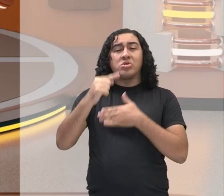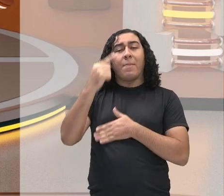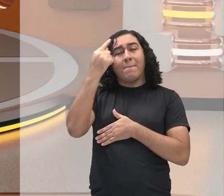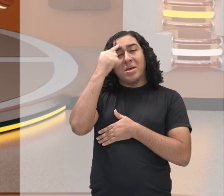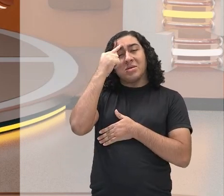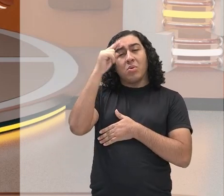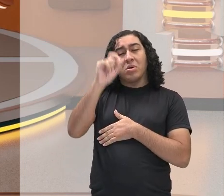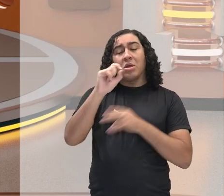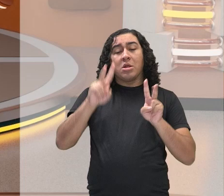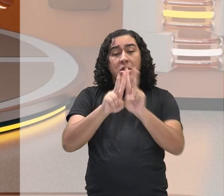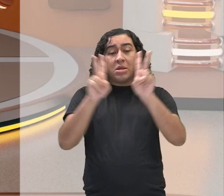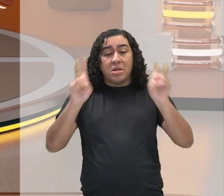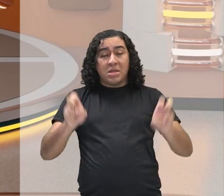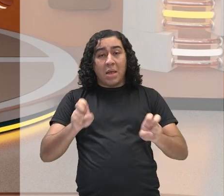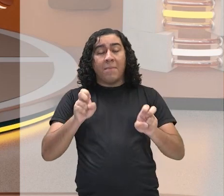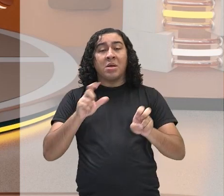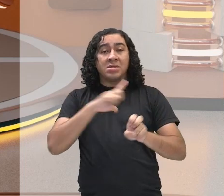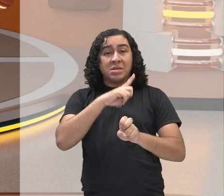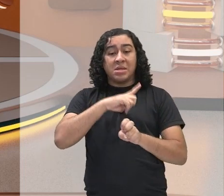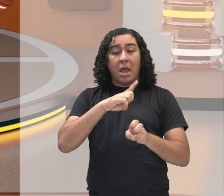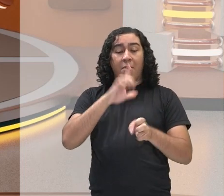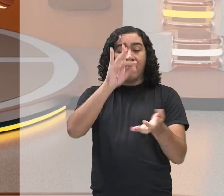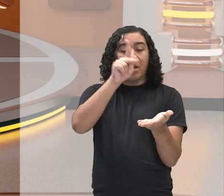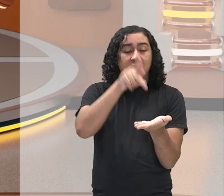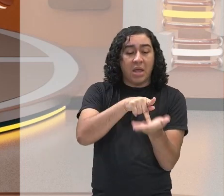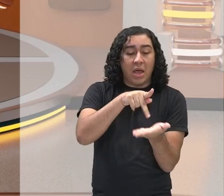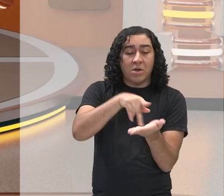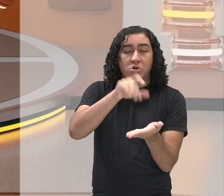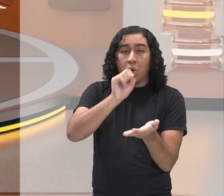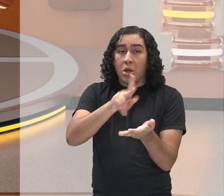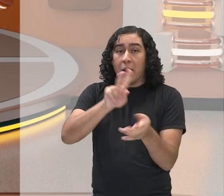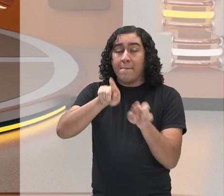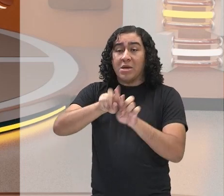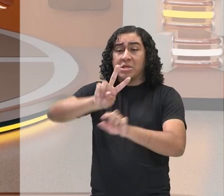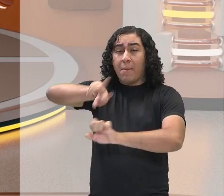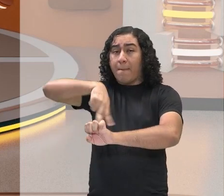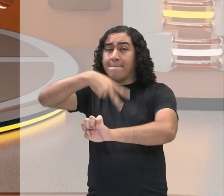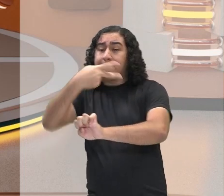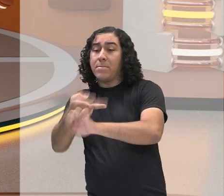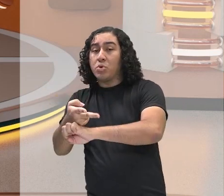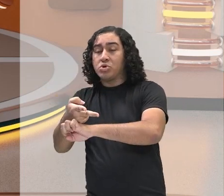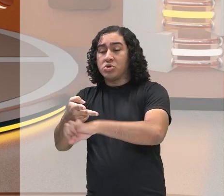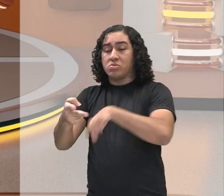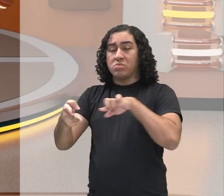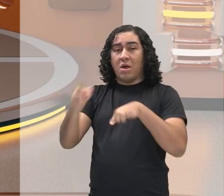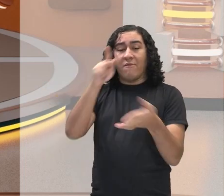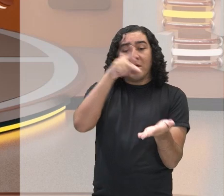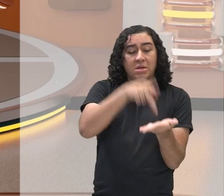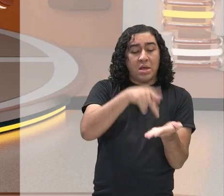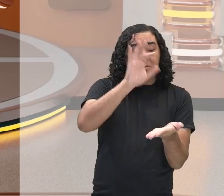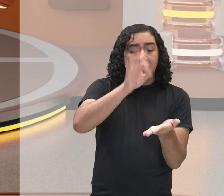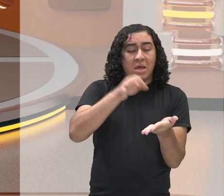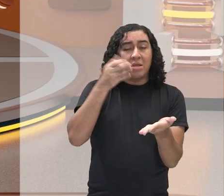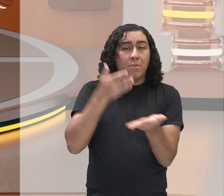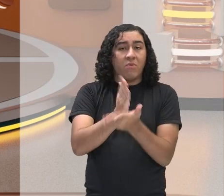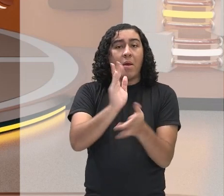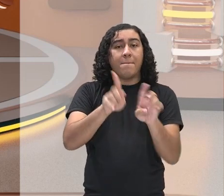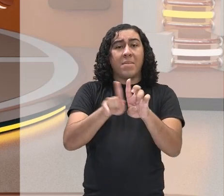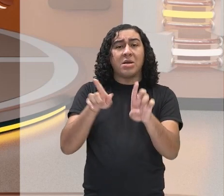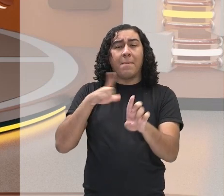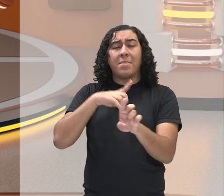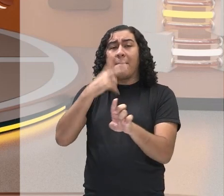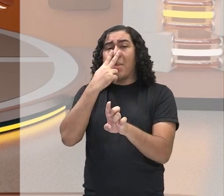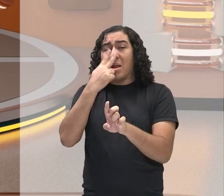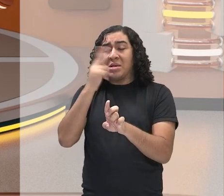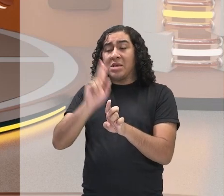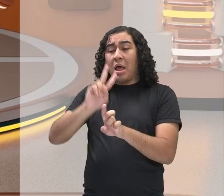questão da pós-verdade. O que seria essa pós-verdade? Essa pós-verdade seria uma espécie de verdade